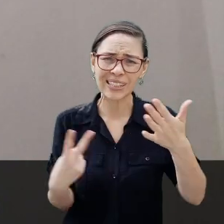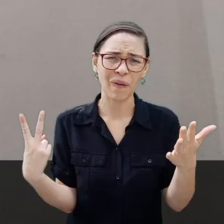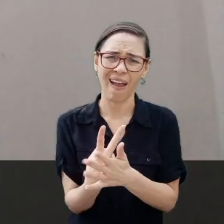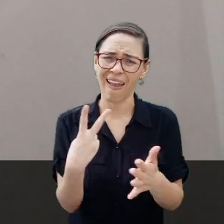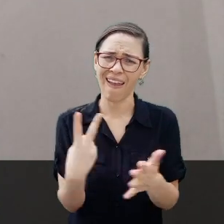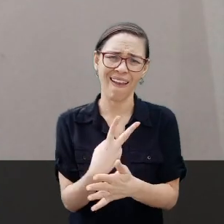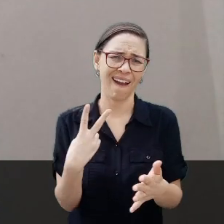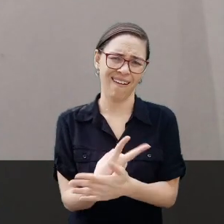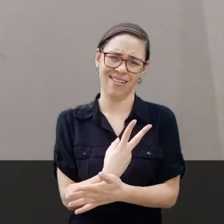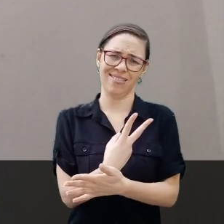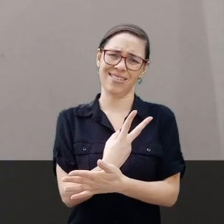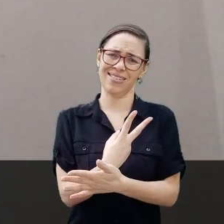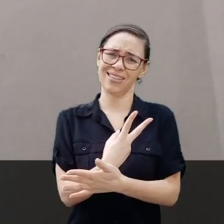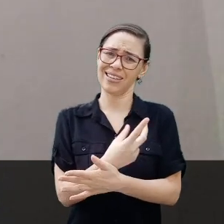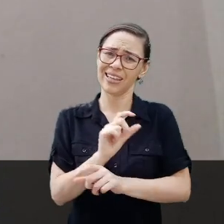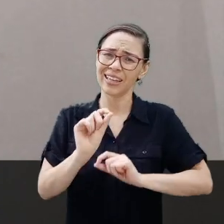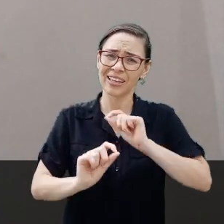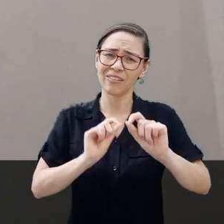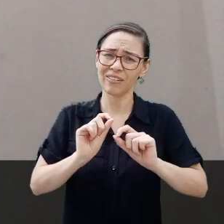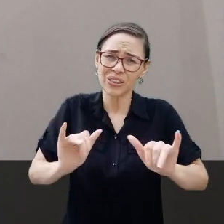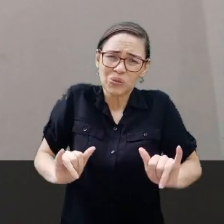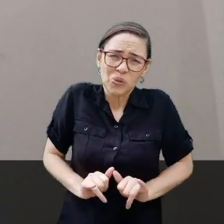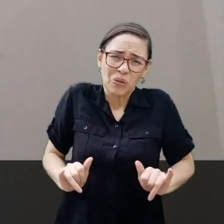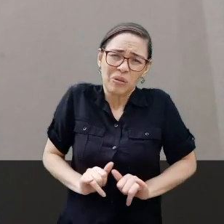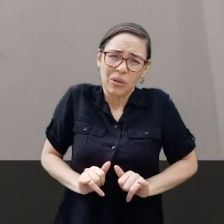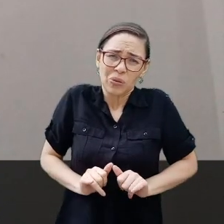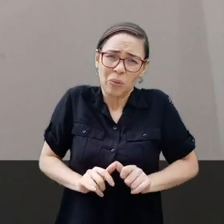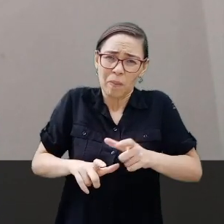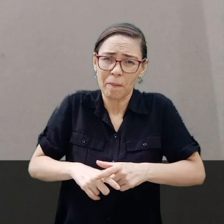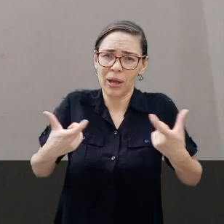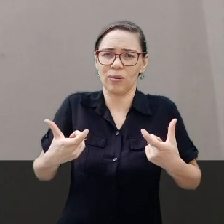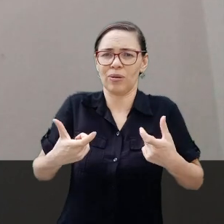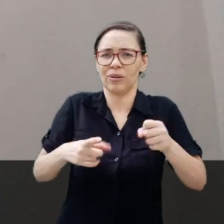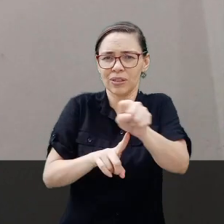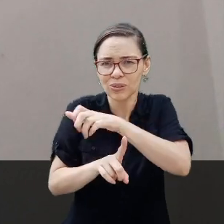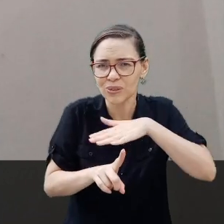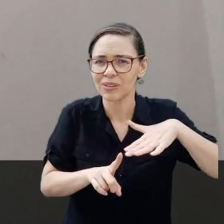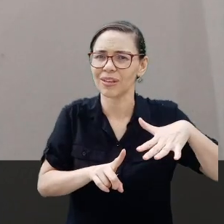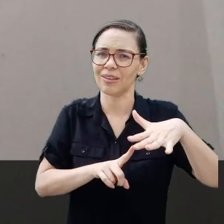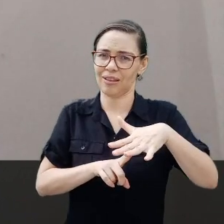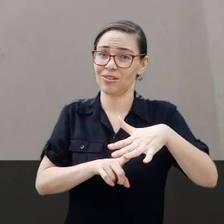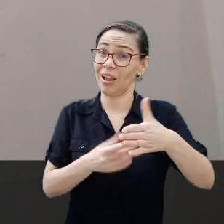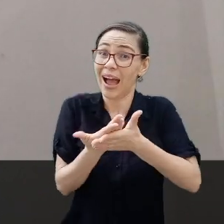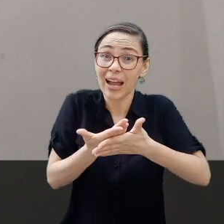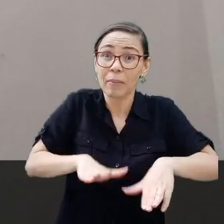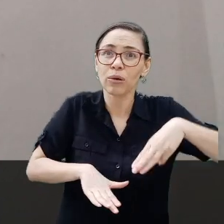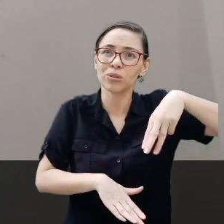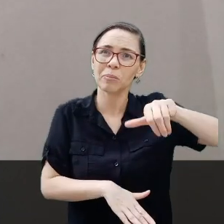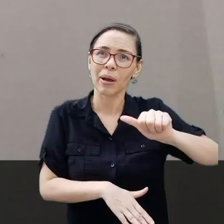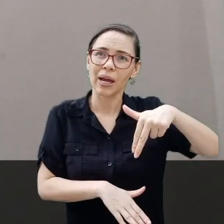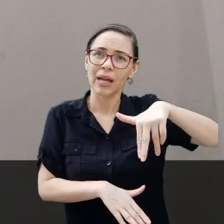do que comprovadas, que são, além de falaciosas, produtoras de mais sofrimento. A gente precisa